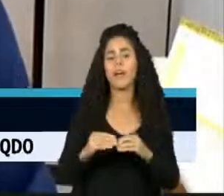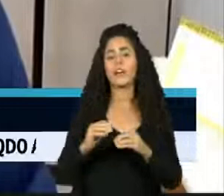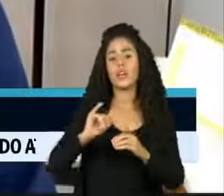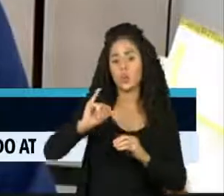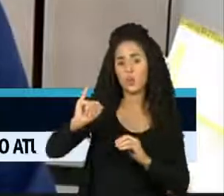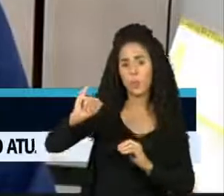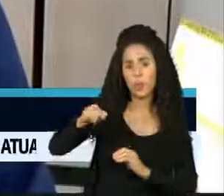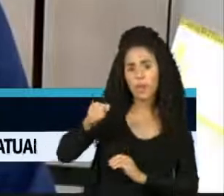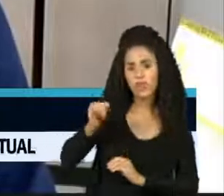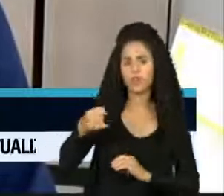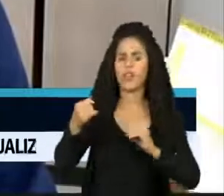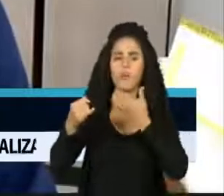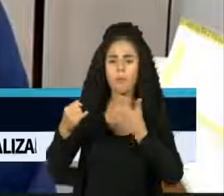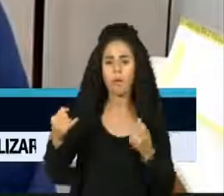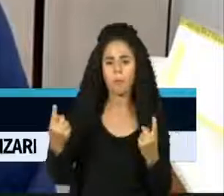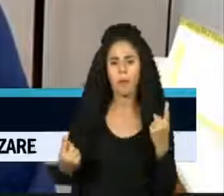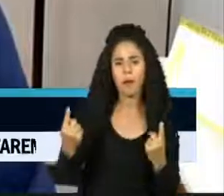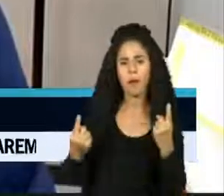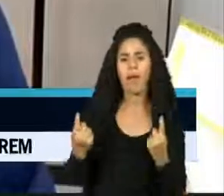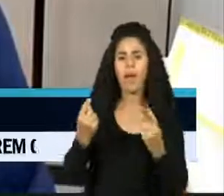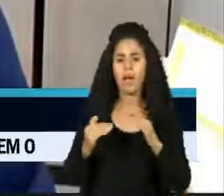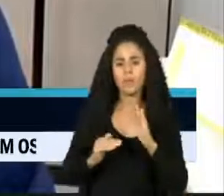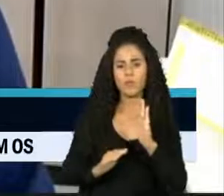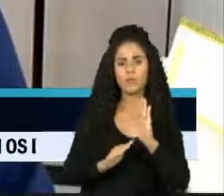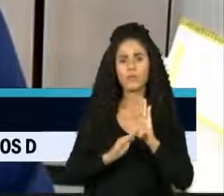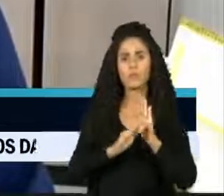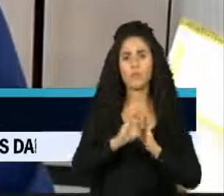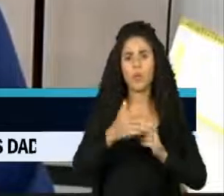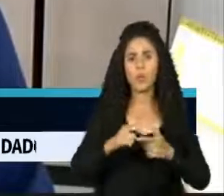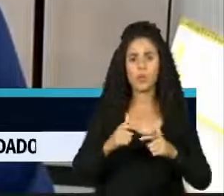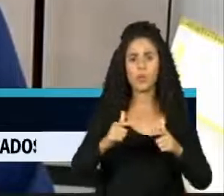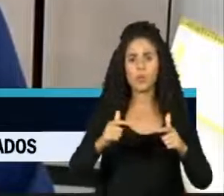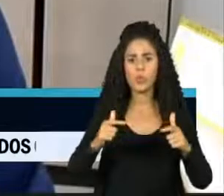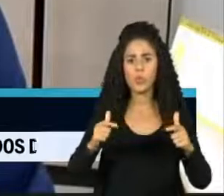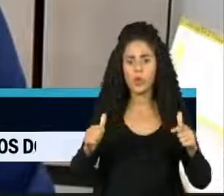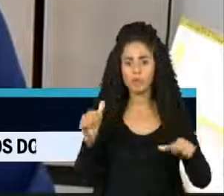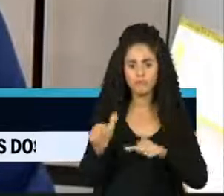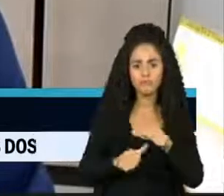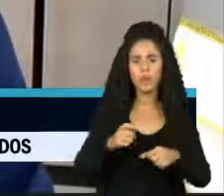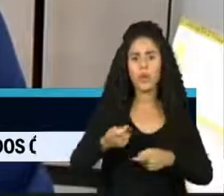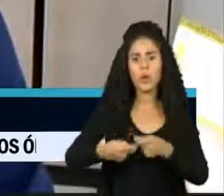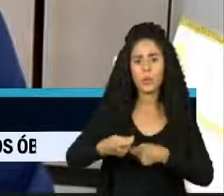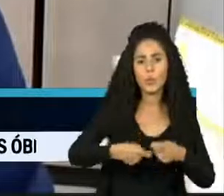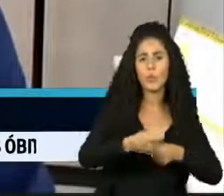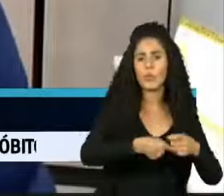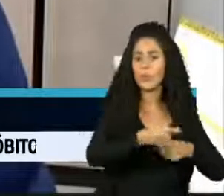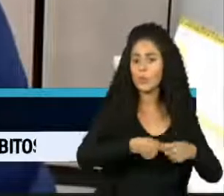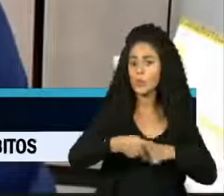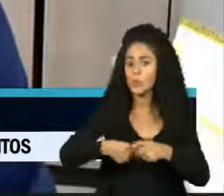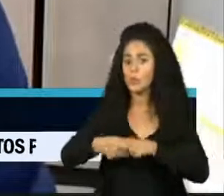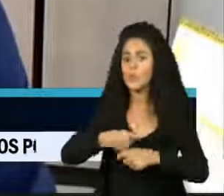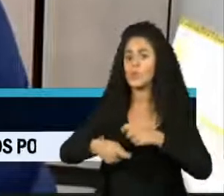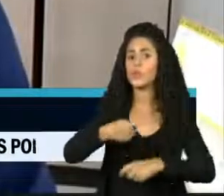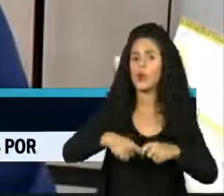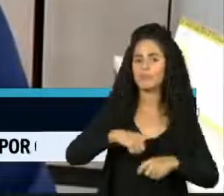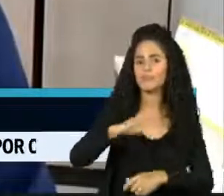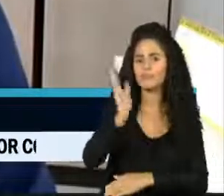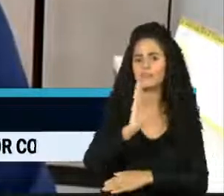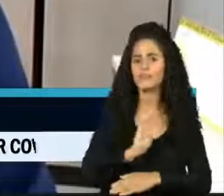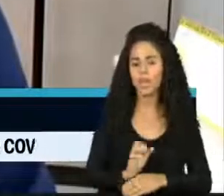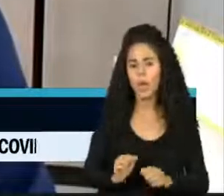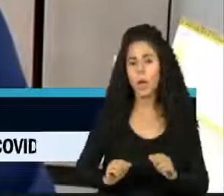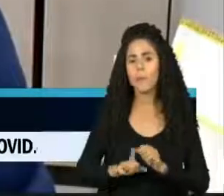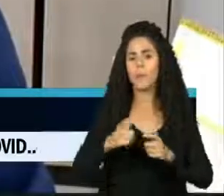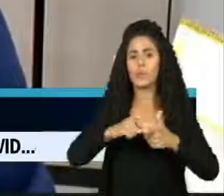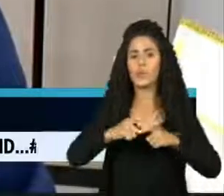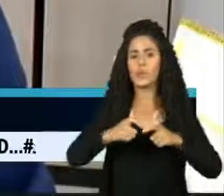2022, que esse aumento, esse crescimento econômico, essa retomada do crescimento econômico, ele vai